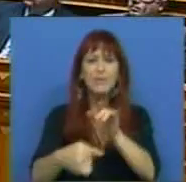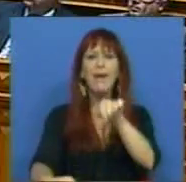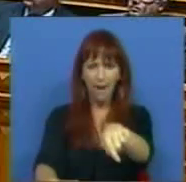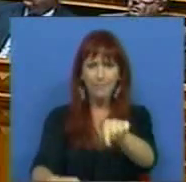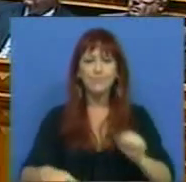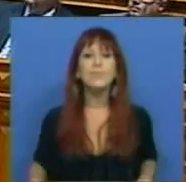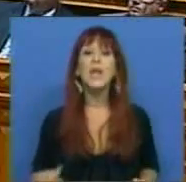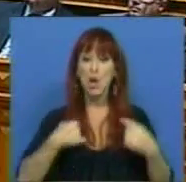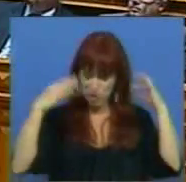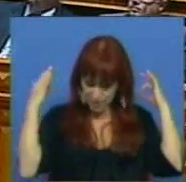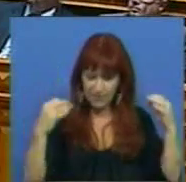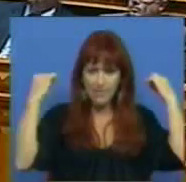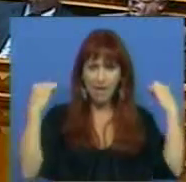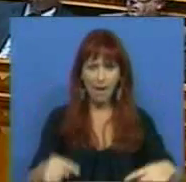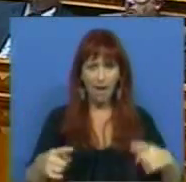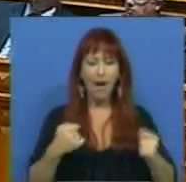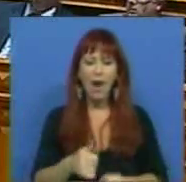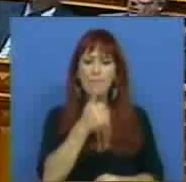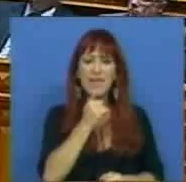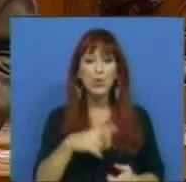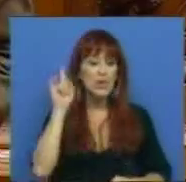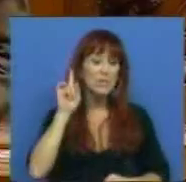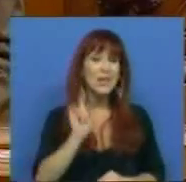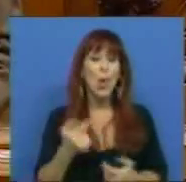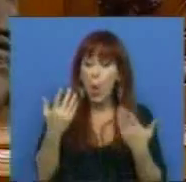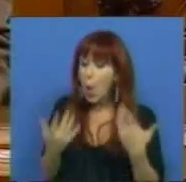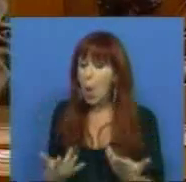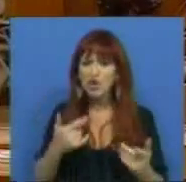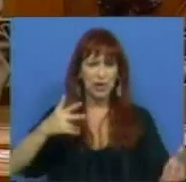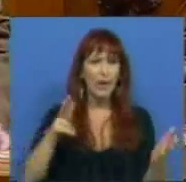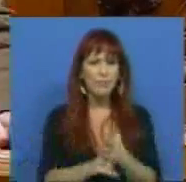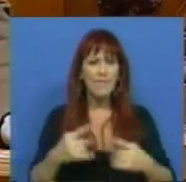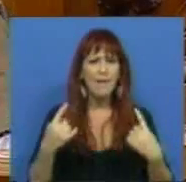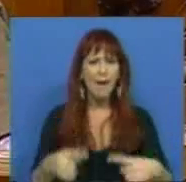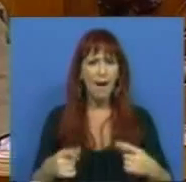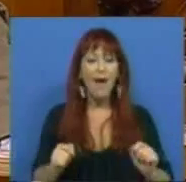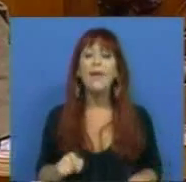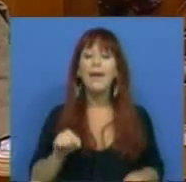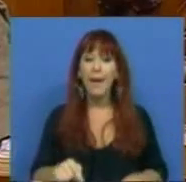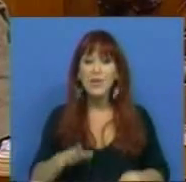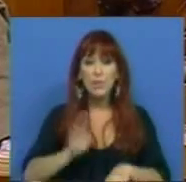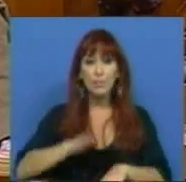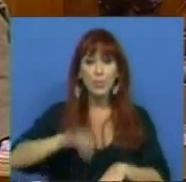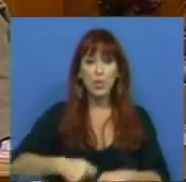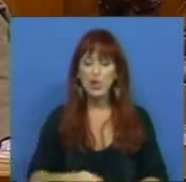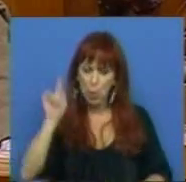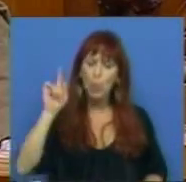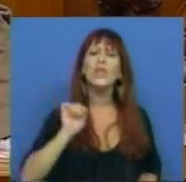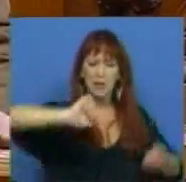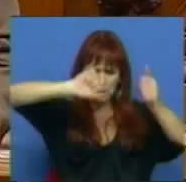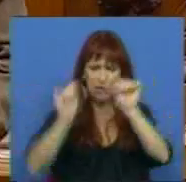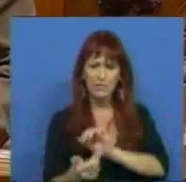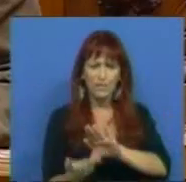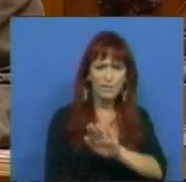legislativas. Temos a certeza de que as suas medidas essenciais vão hoje ser aprovadas e este será, por isso, um dia de